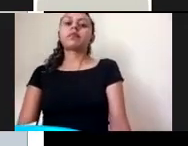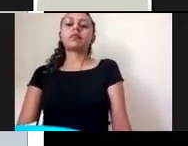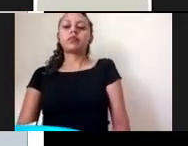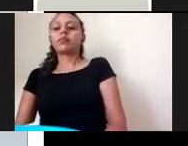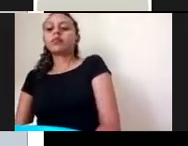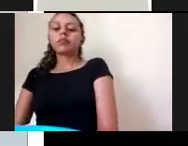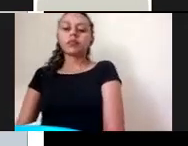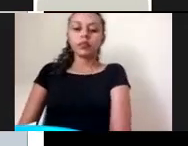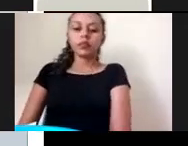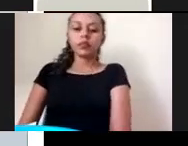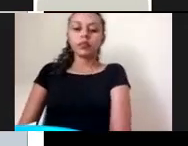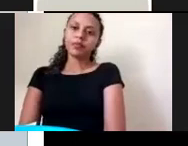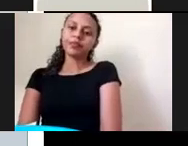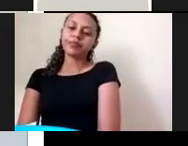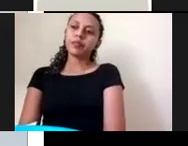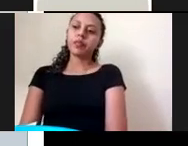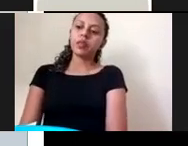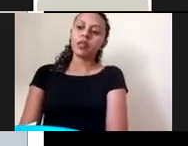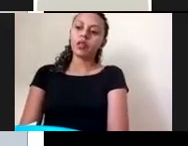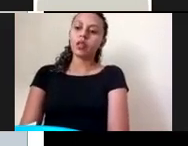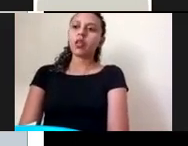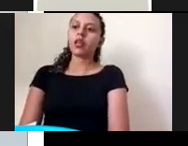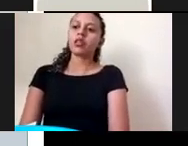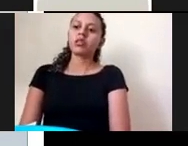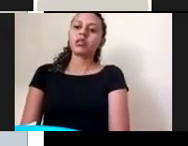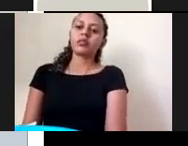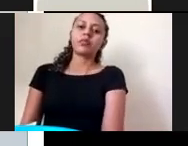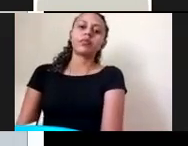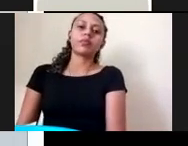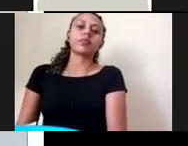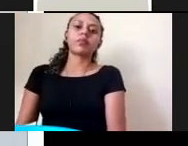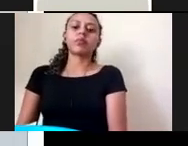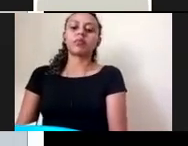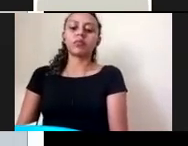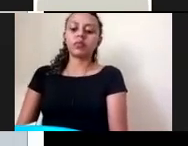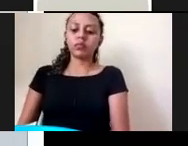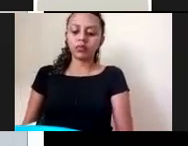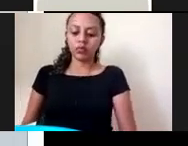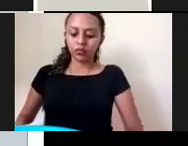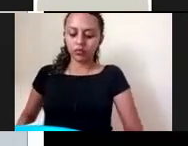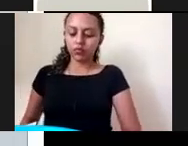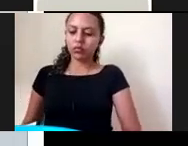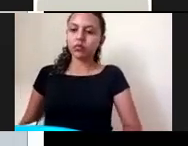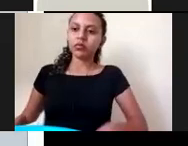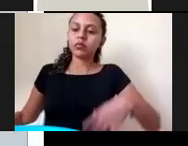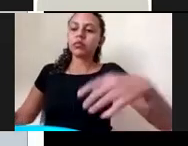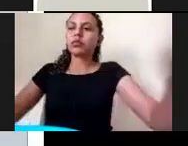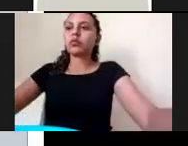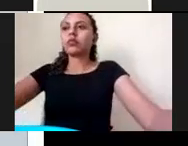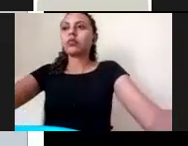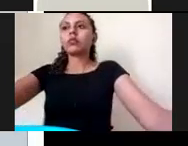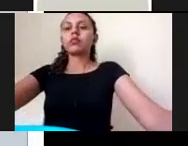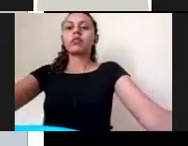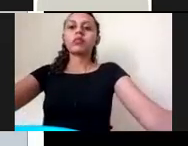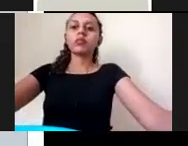eletrocardiograma, aqueles, né? Aqueles focos são importantes. Por que tem que ser naquele lugar? Porque existem